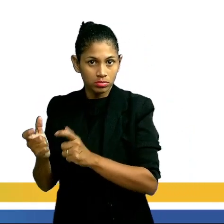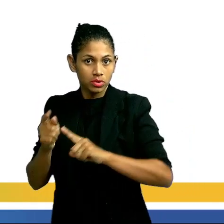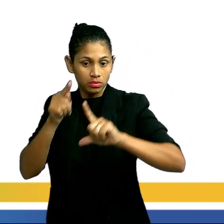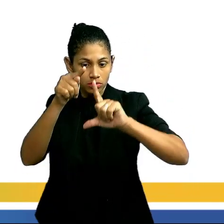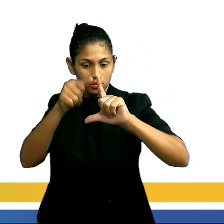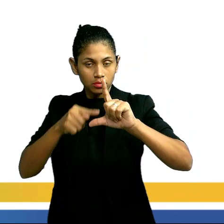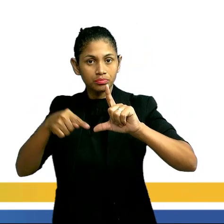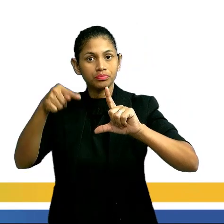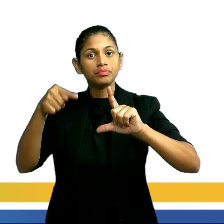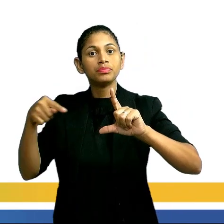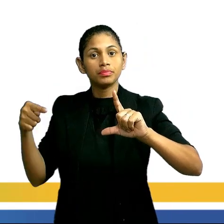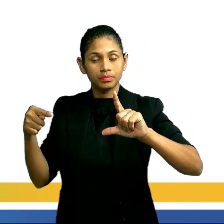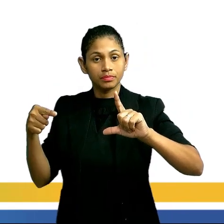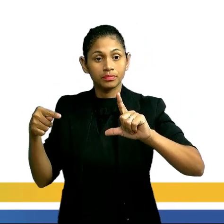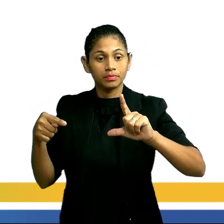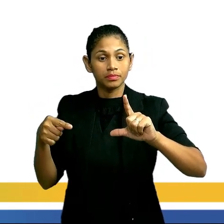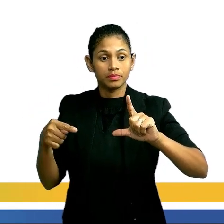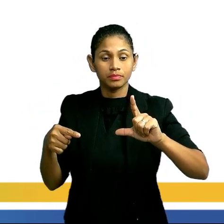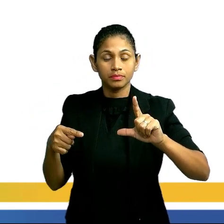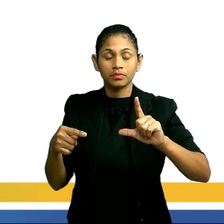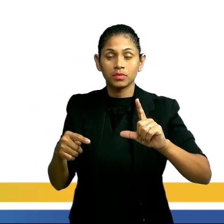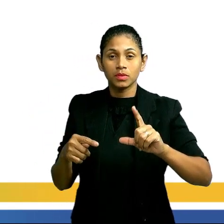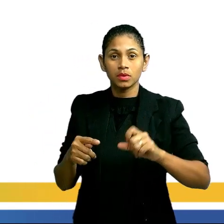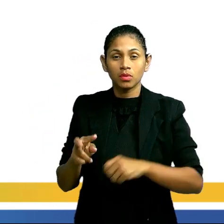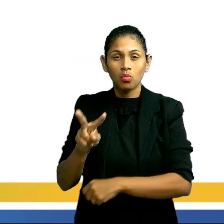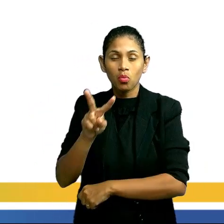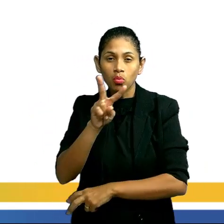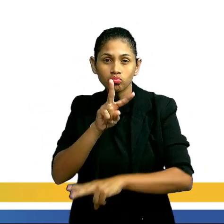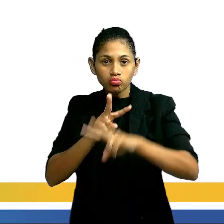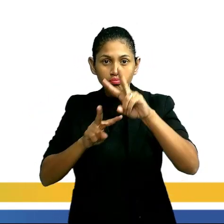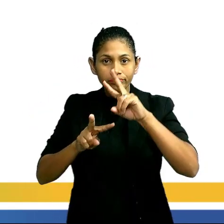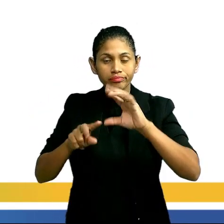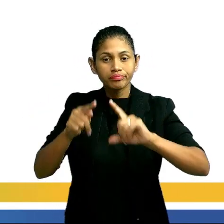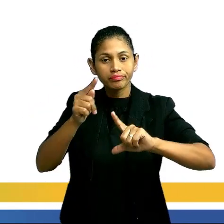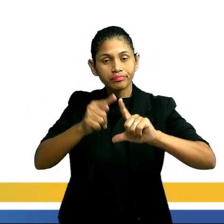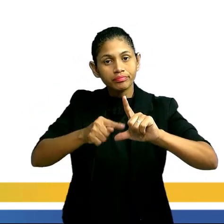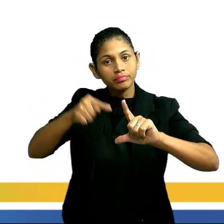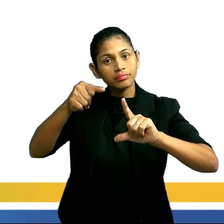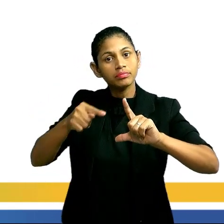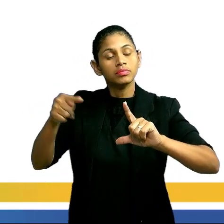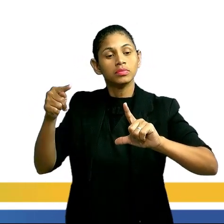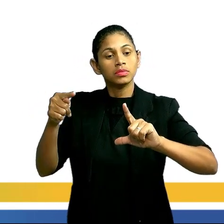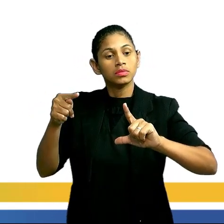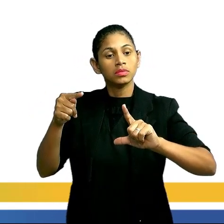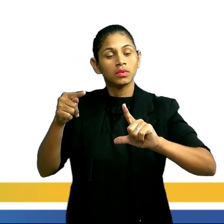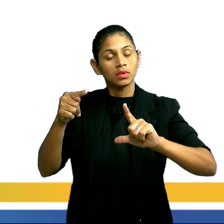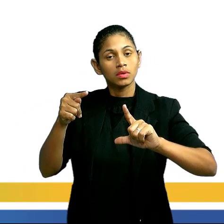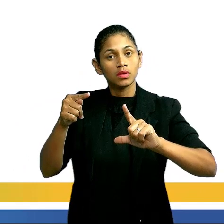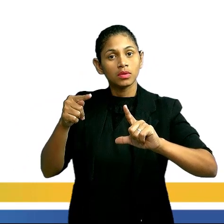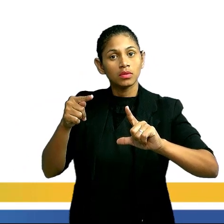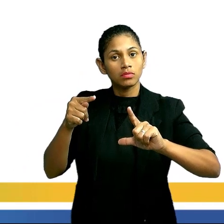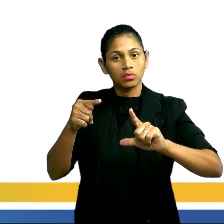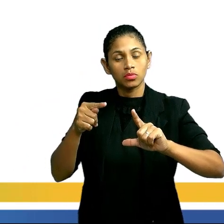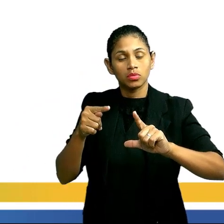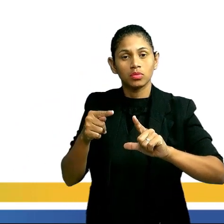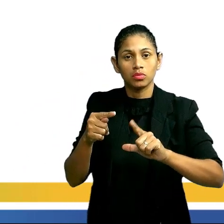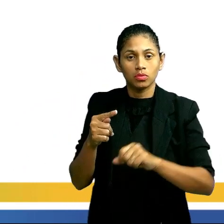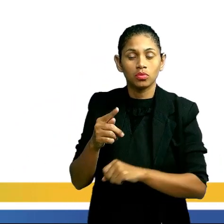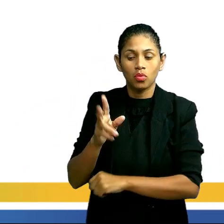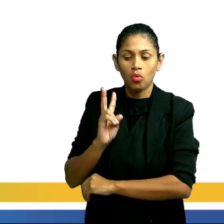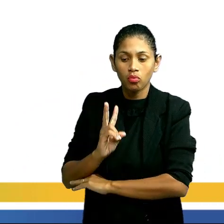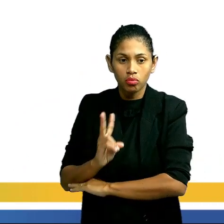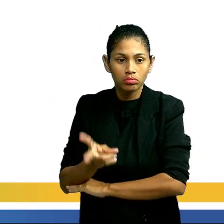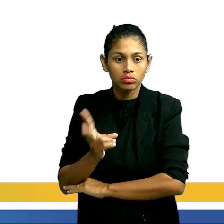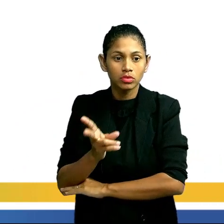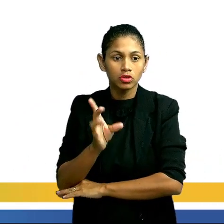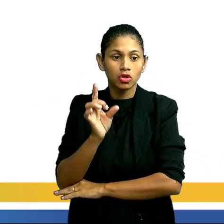os lados. Para isso, só olhando para o nosso gráfico, como eu falei para vocês, o único momento que são constantes é do 5 e